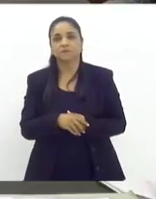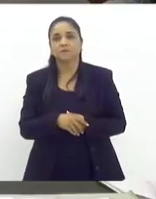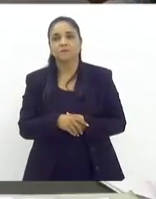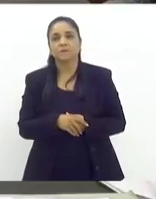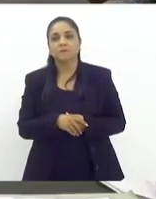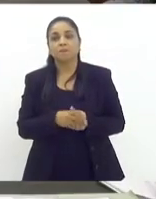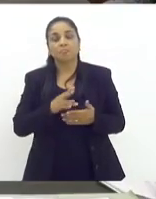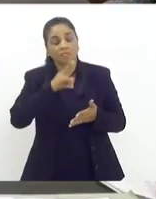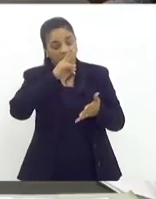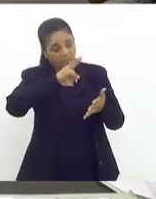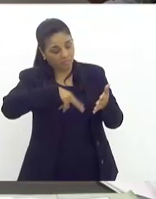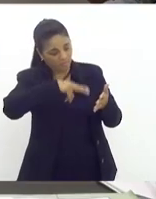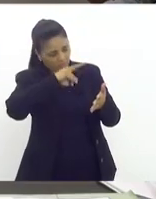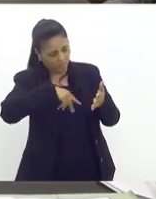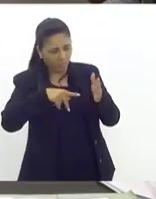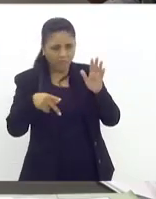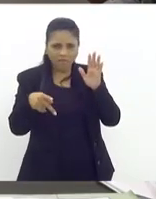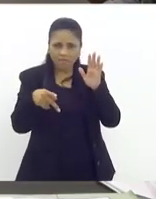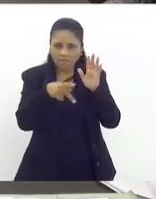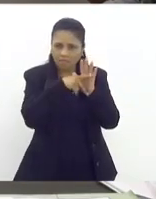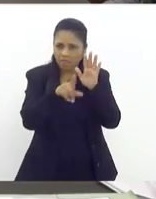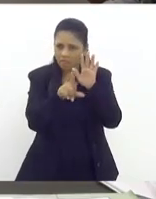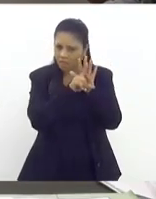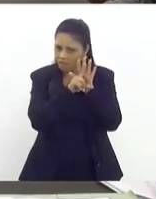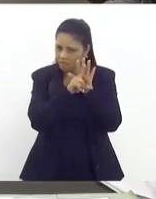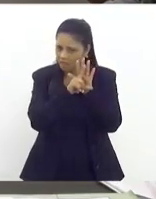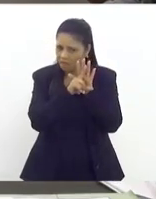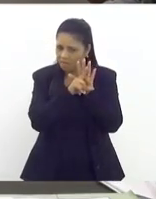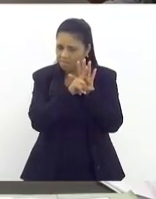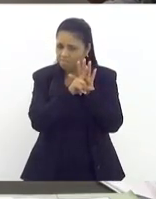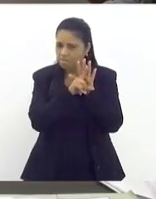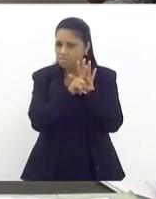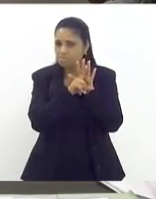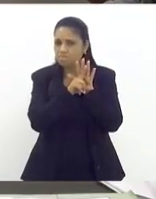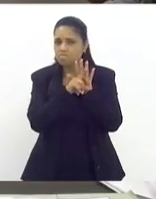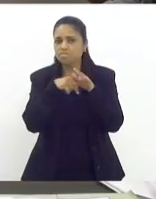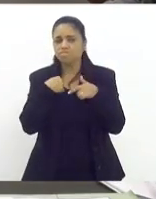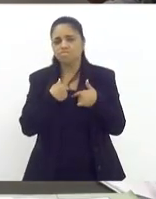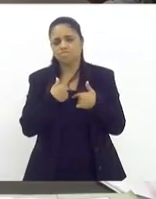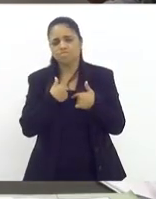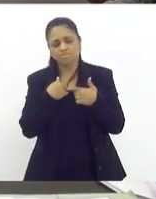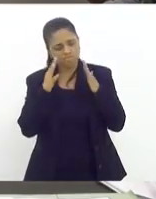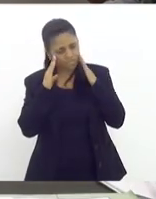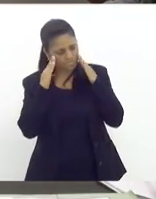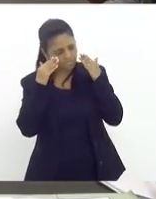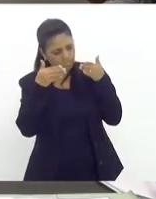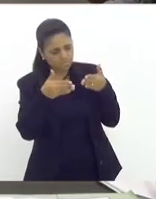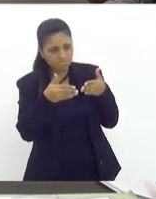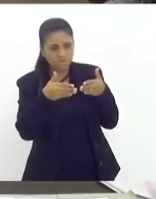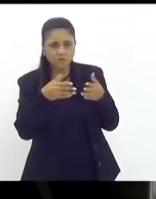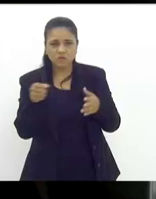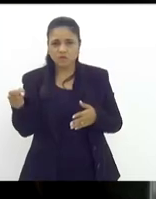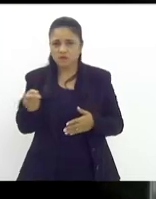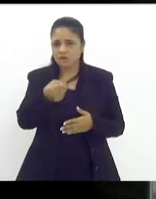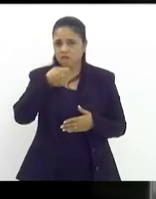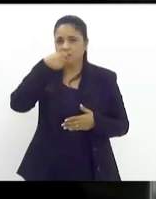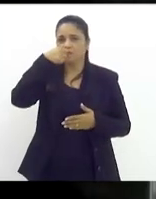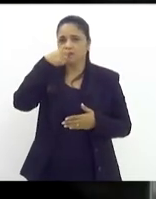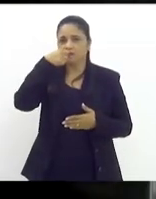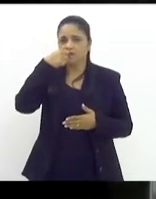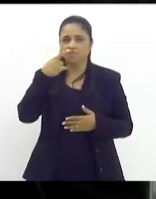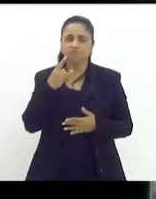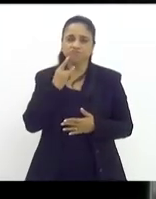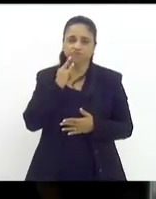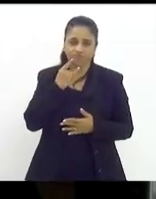Lendo agora o projeto de lei, veja só, eu fiquei muito focado na bebida alcoólica, não alcoólica,